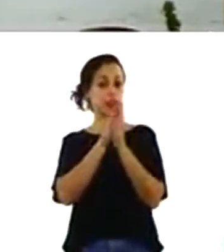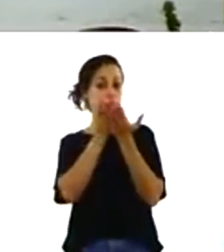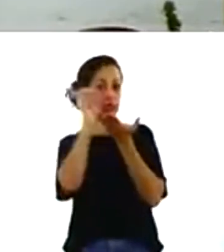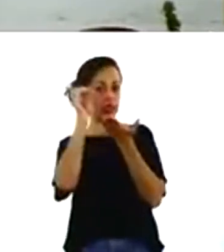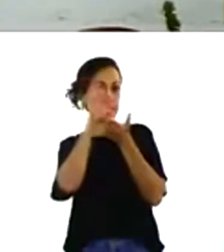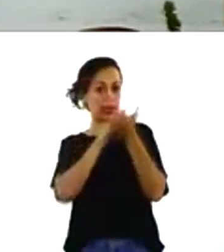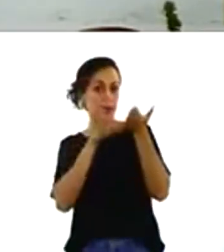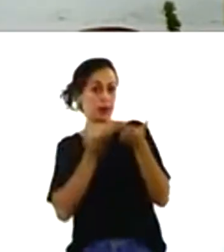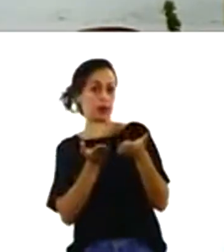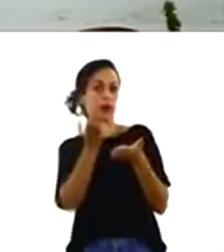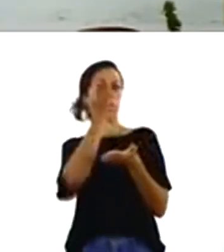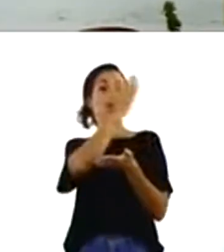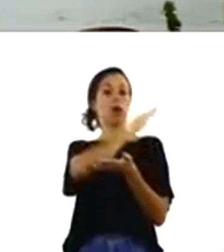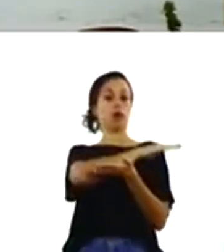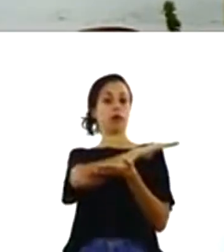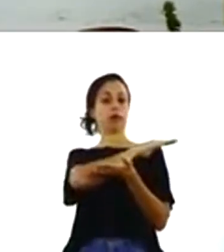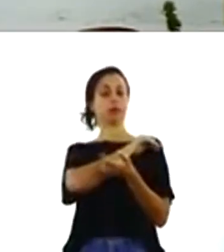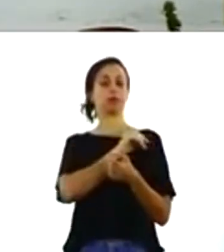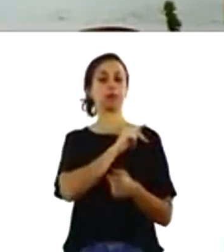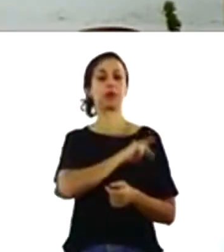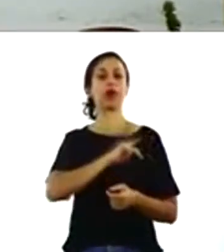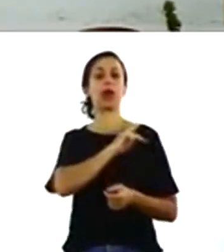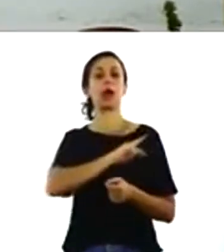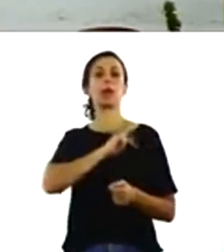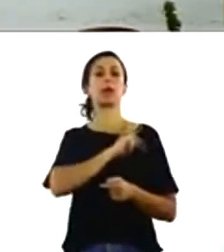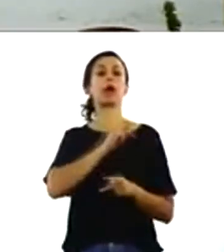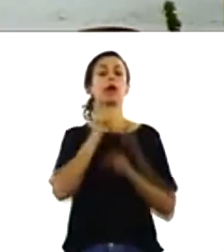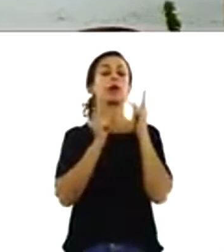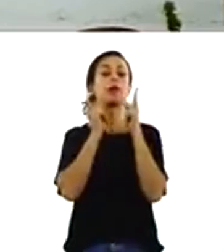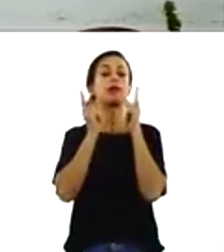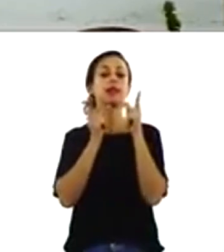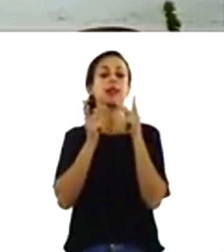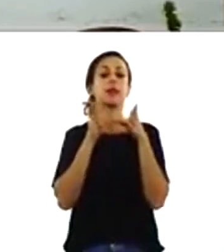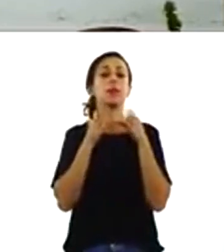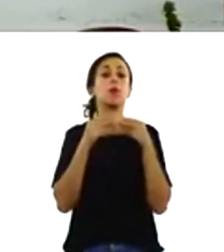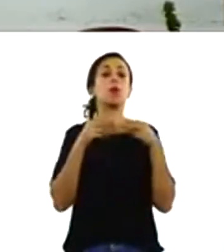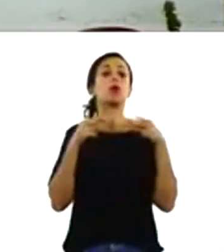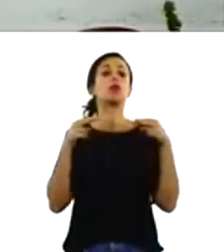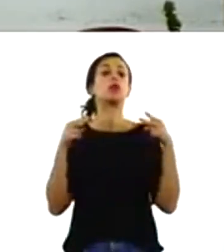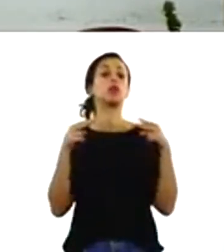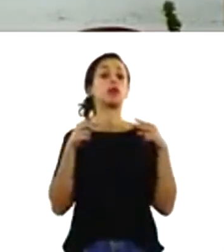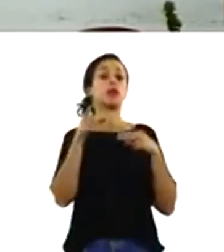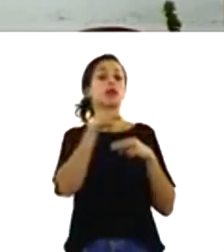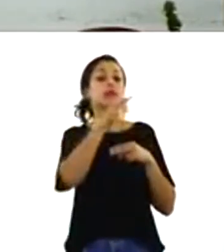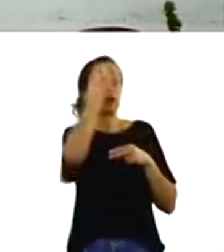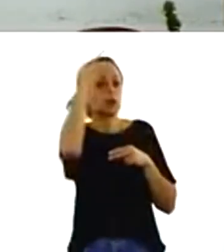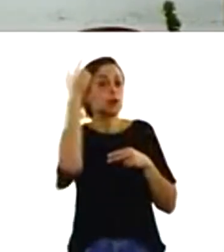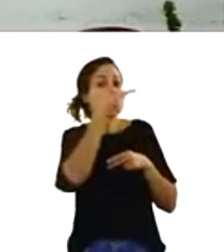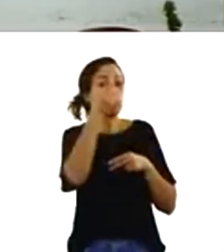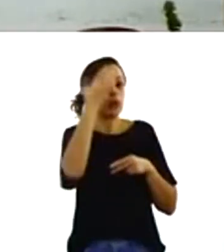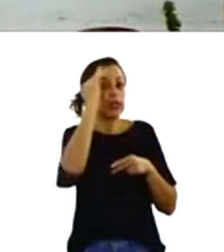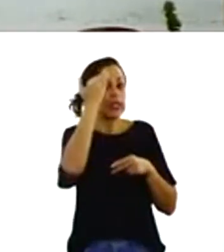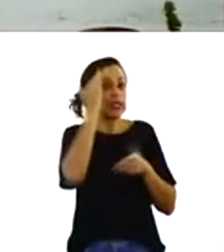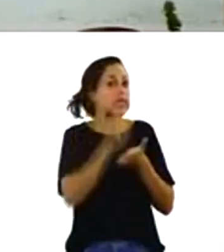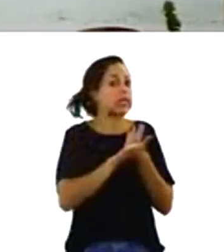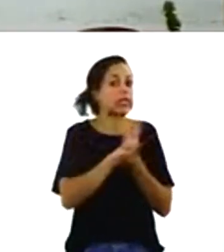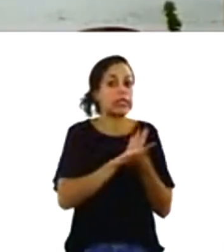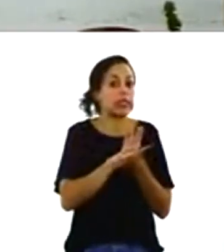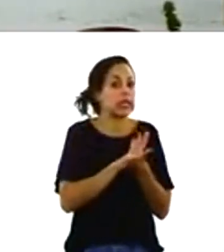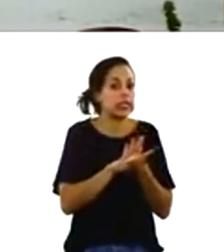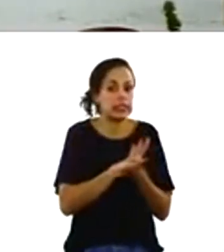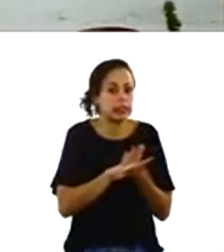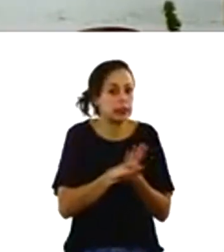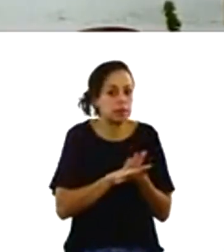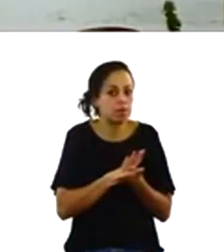Paulo diz que muitas coisas estavam escondidas, eram mistérios, mas que o apóstolo